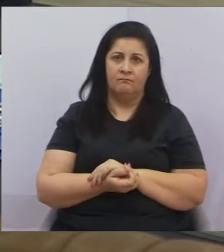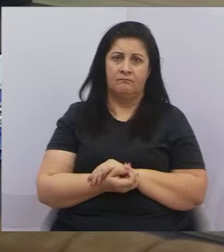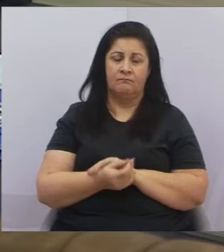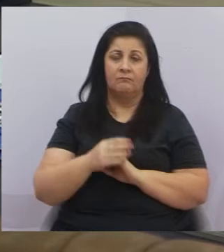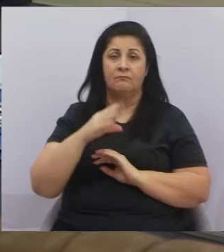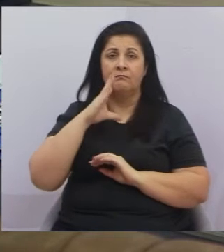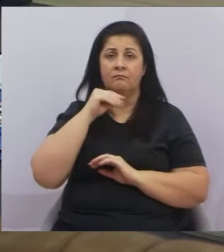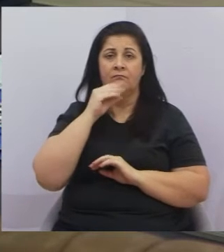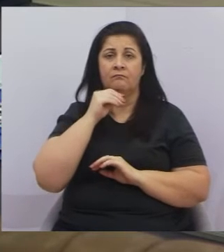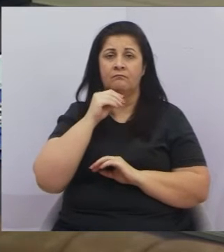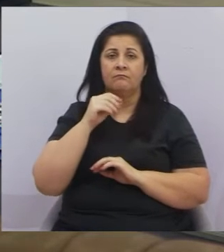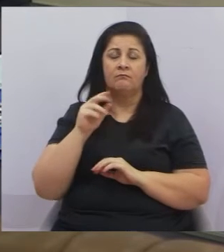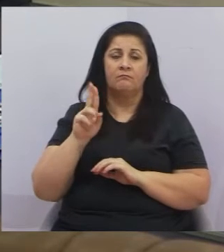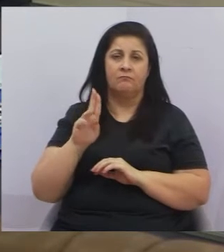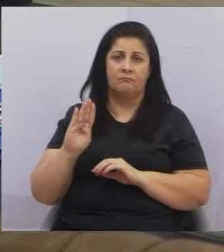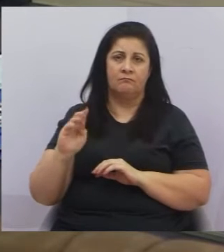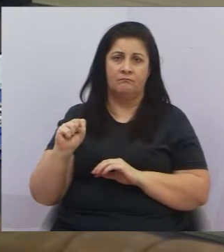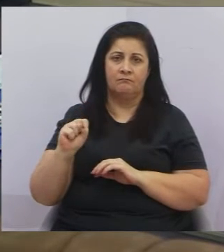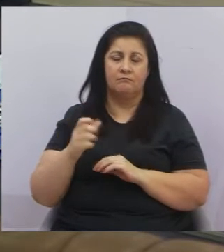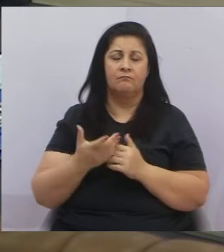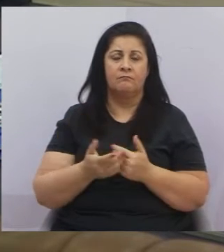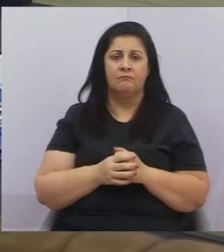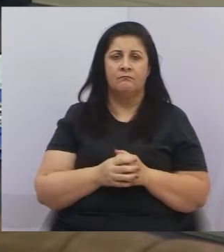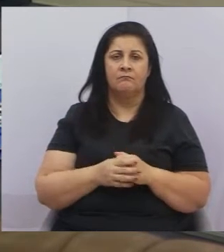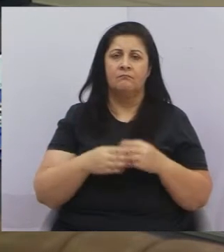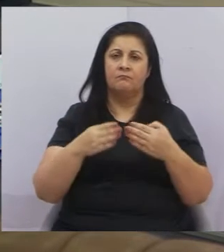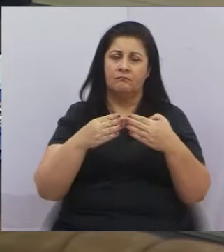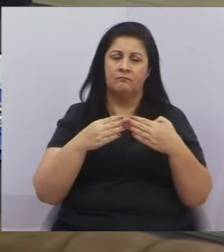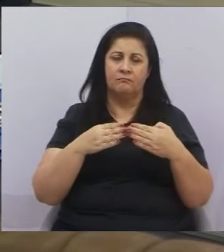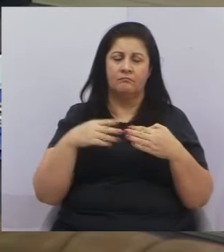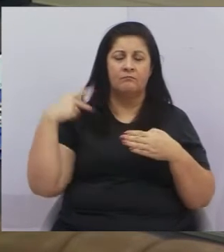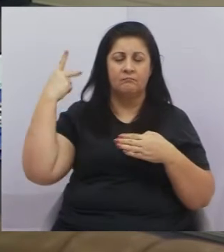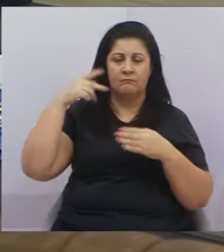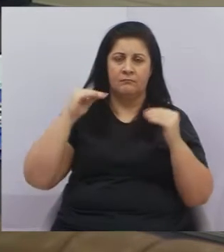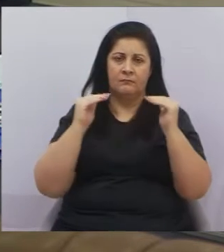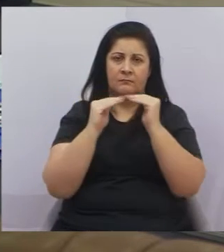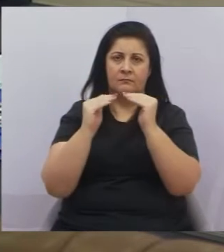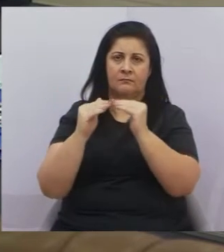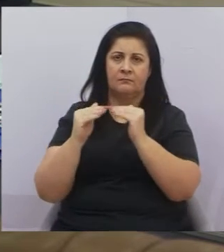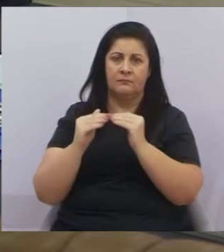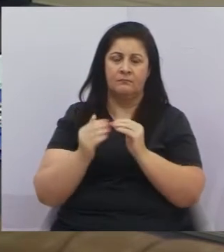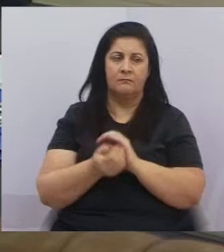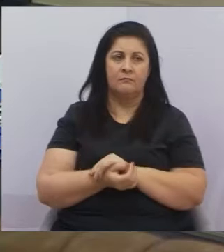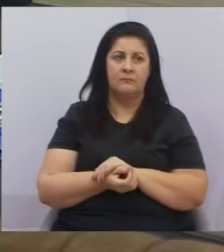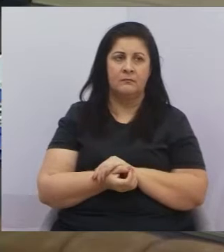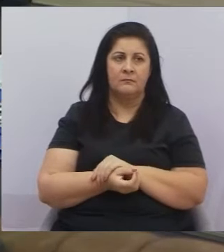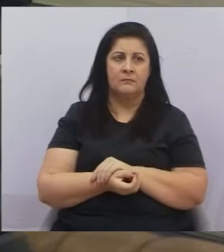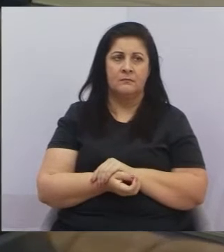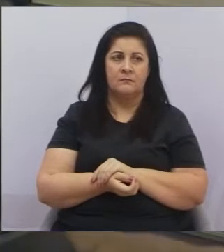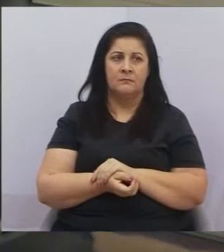médico do Parque Meia Lua. Então, eu gostaria de pedir o voto favorável aí, os vereadores.